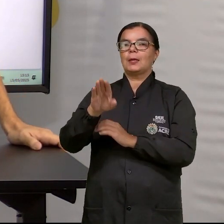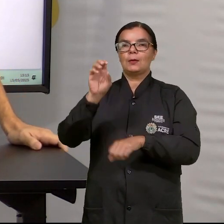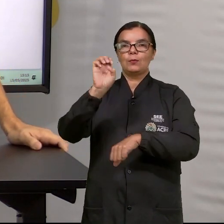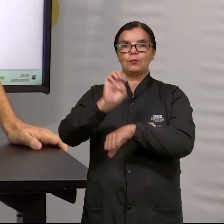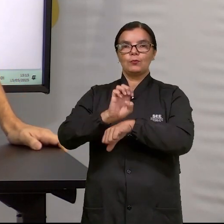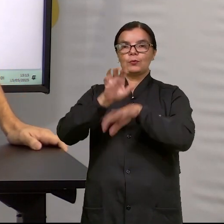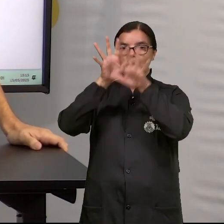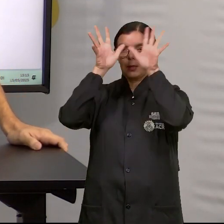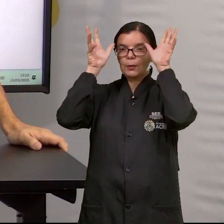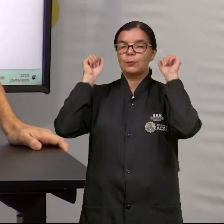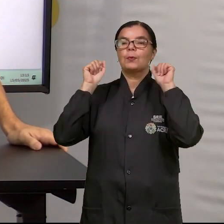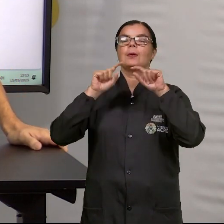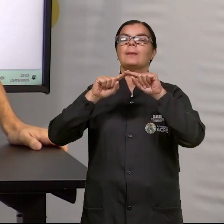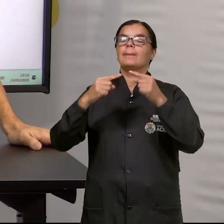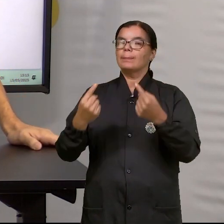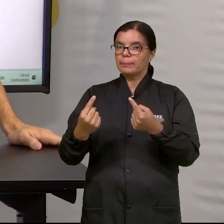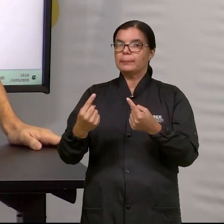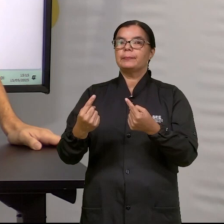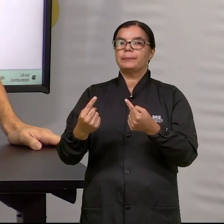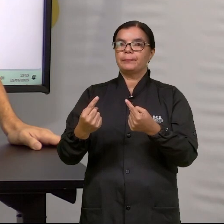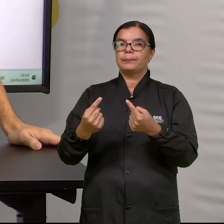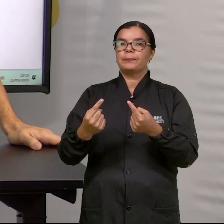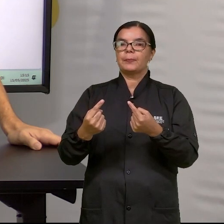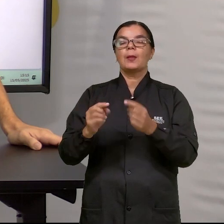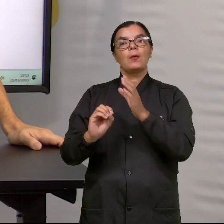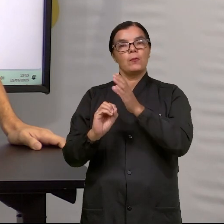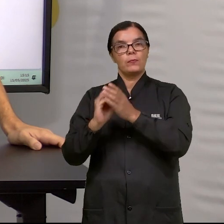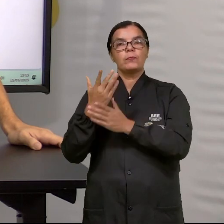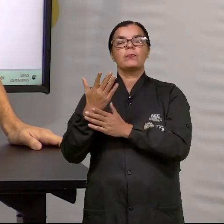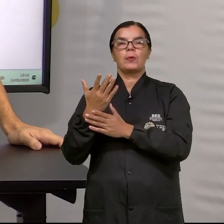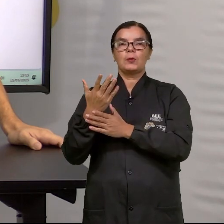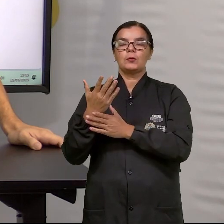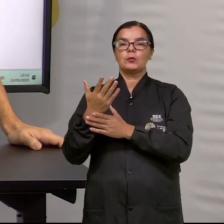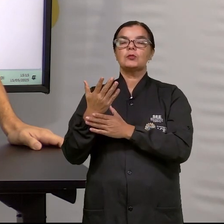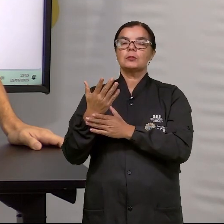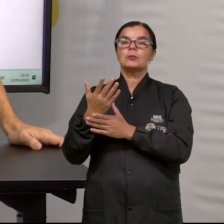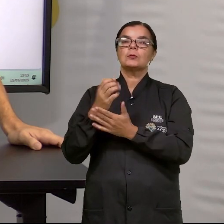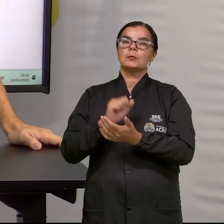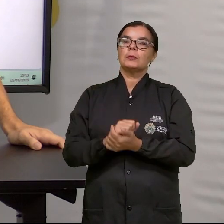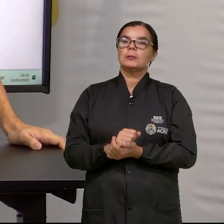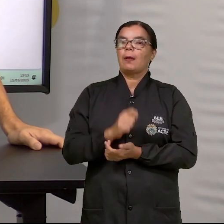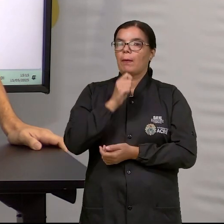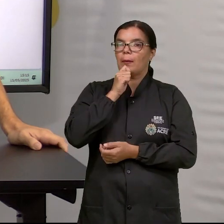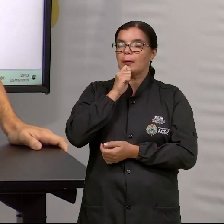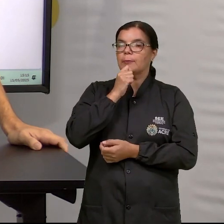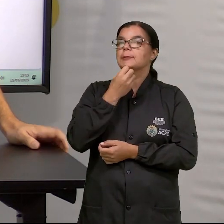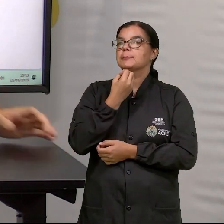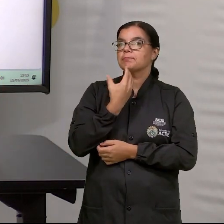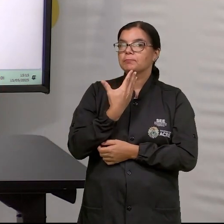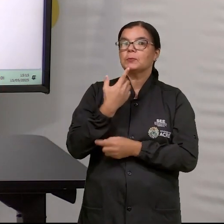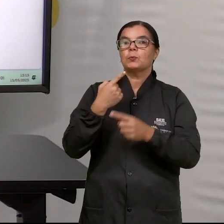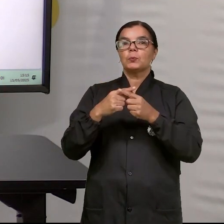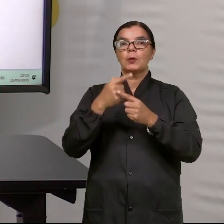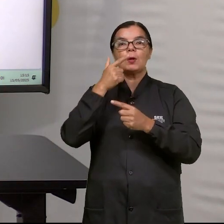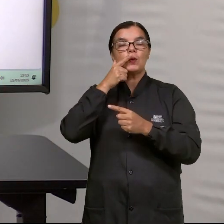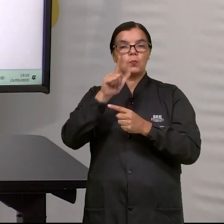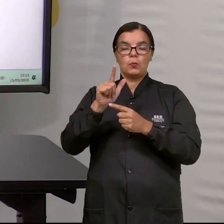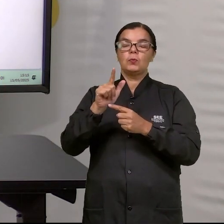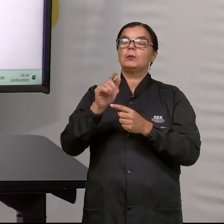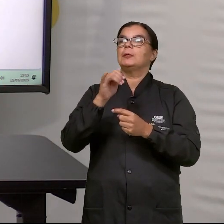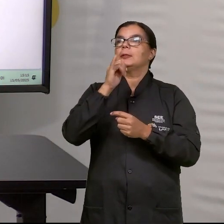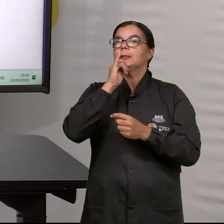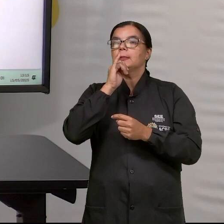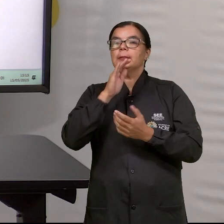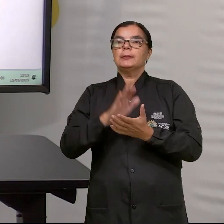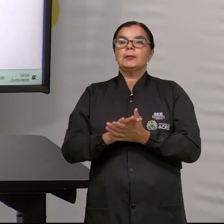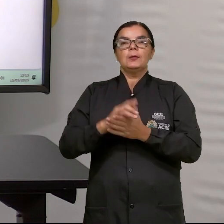mas isso aqui é algo que acredito que vai acontecer num futuro próximo, né? E vai ser muito bom, porque você vai conseguir mandar você quer